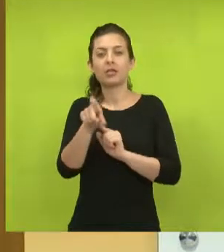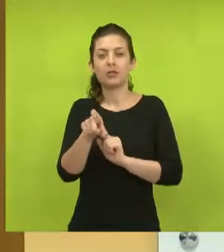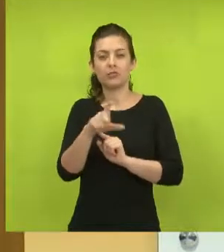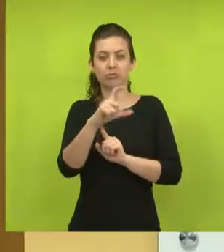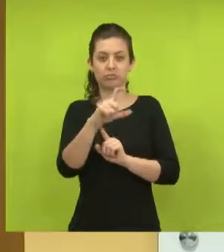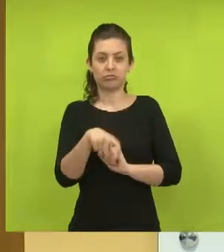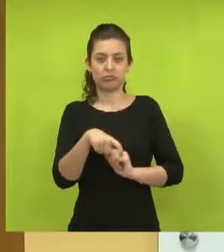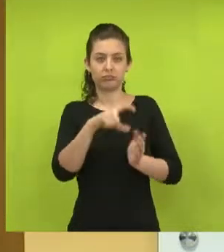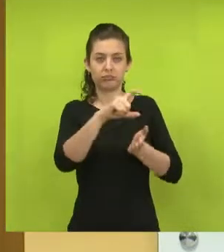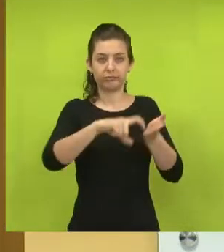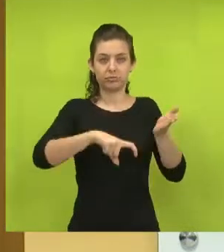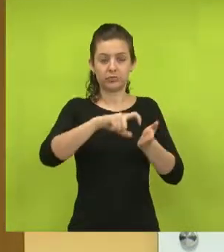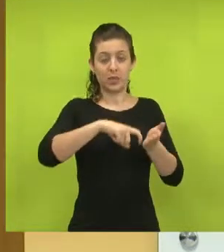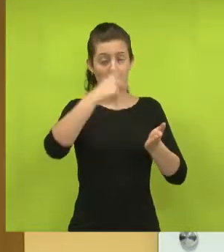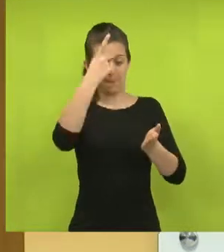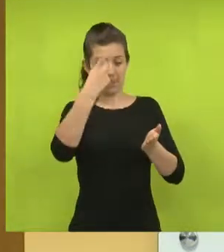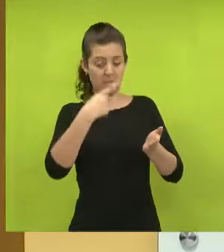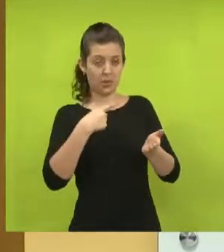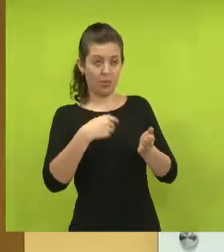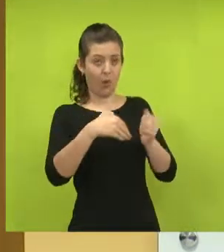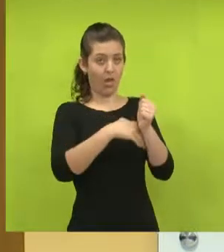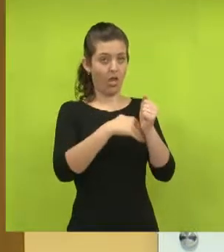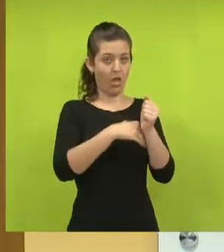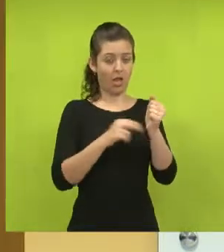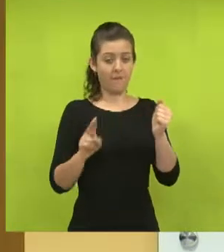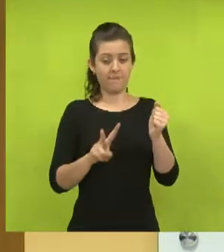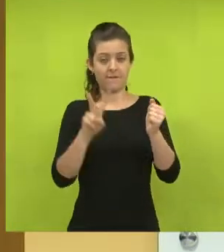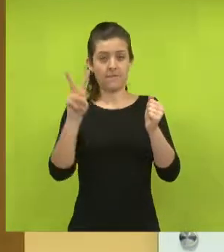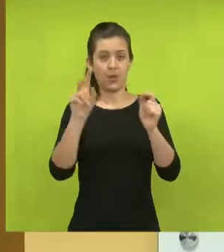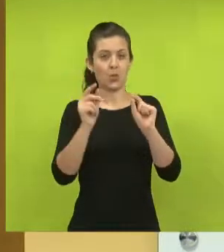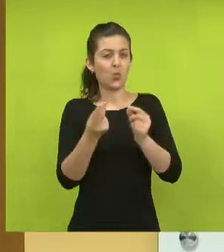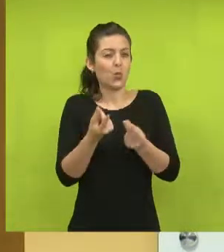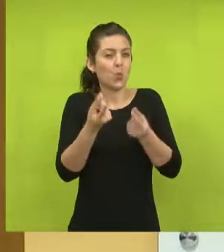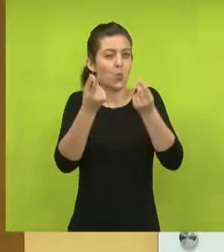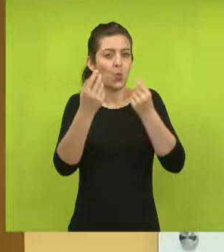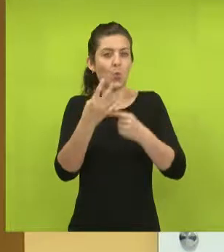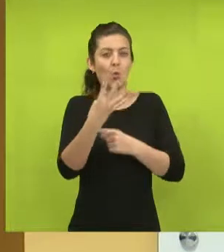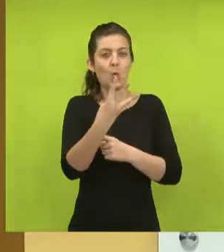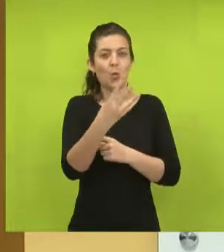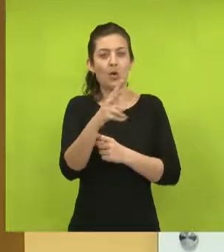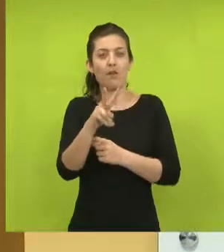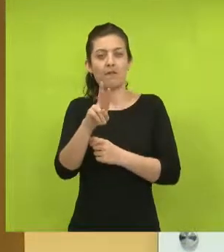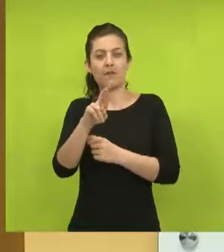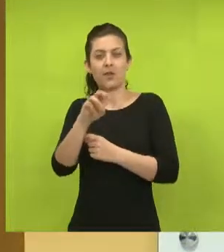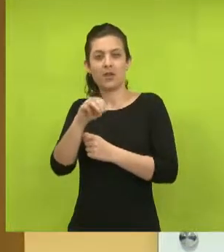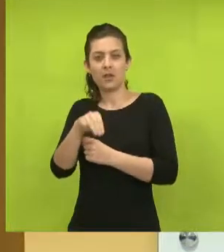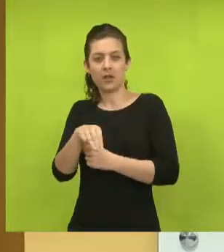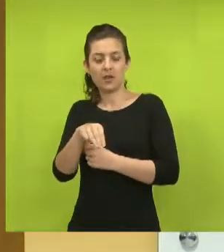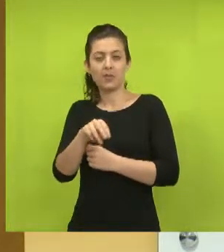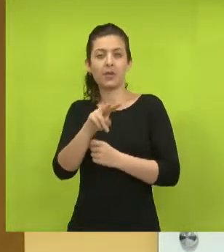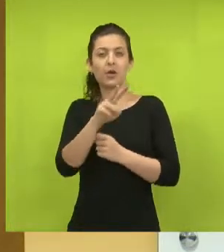eletrônico com senha pessoal, cujo valor corresponderá a